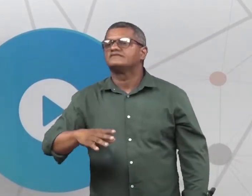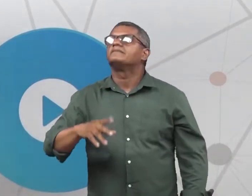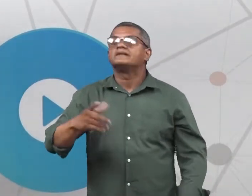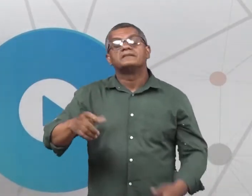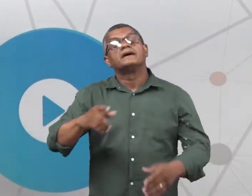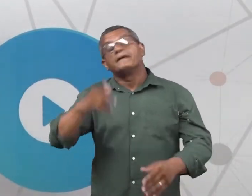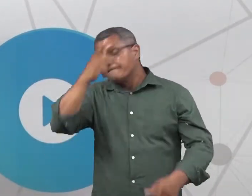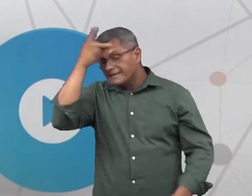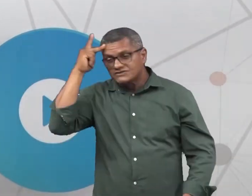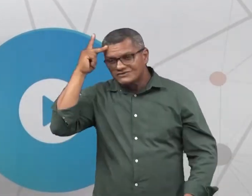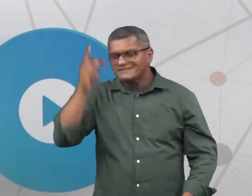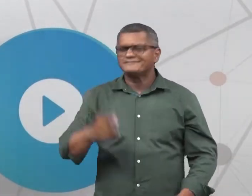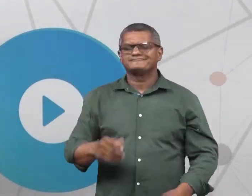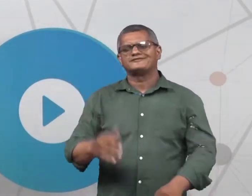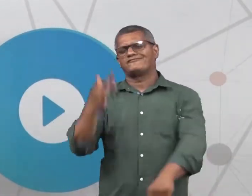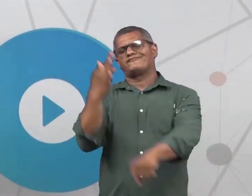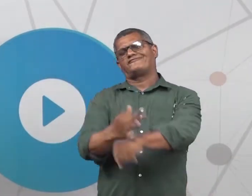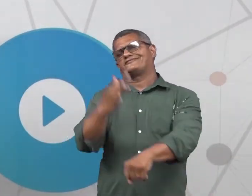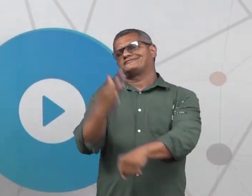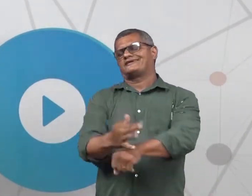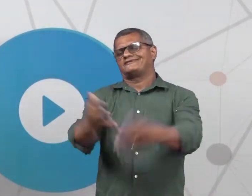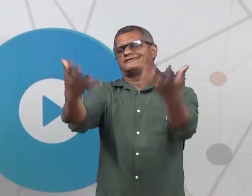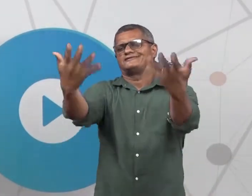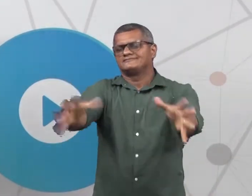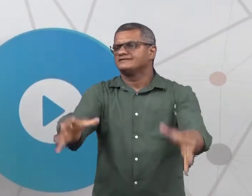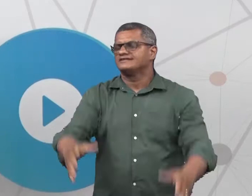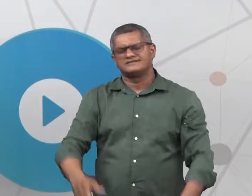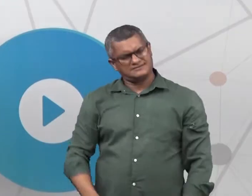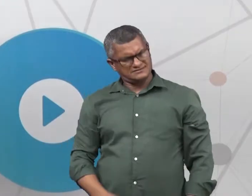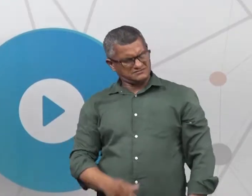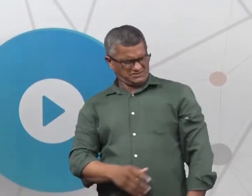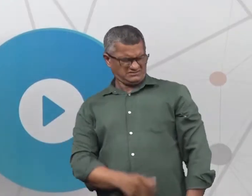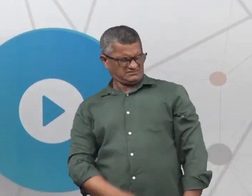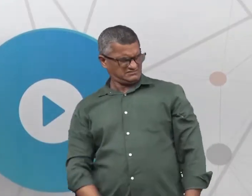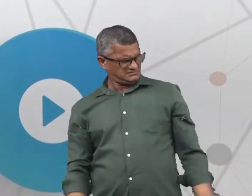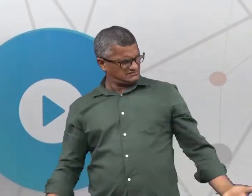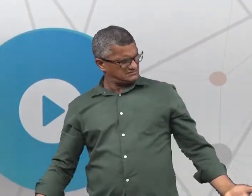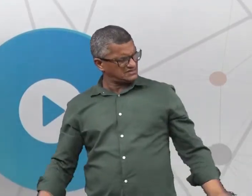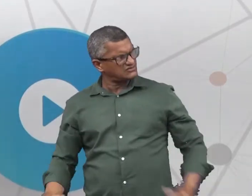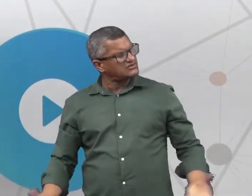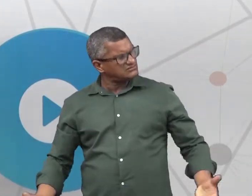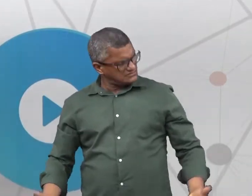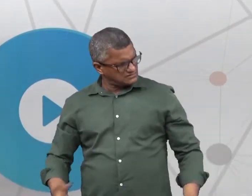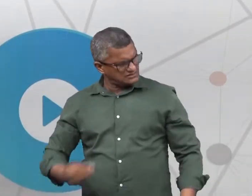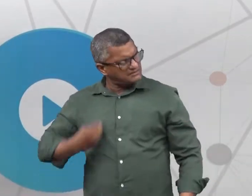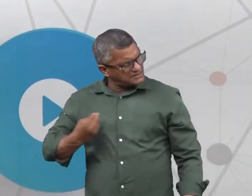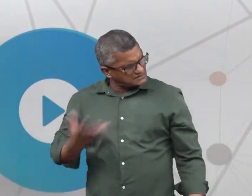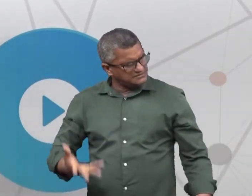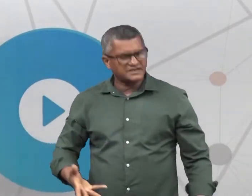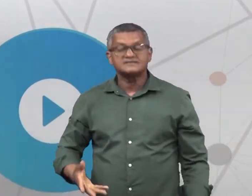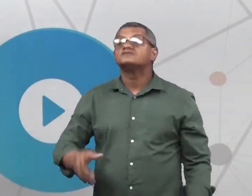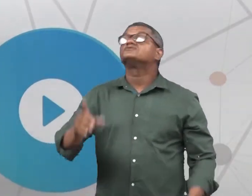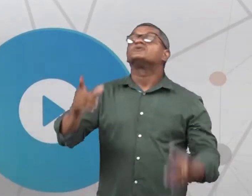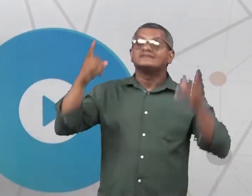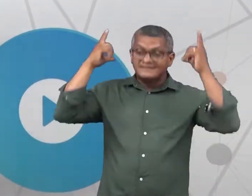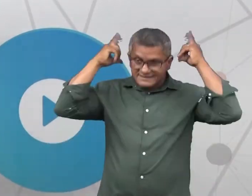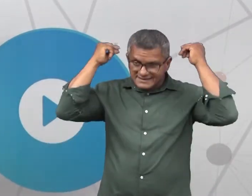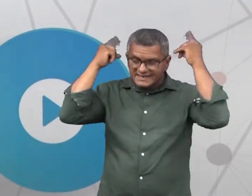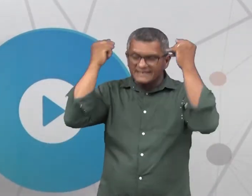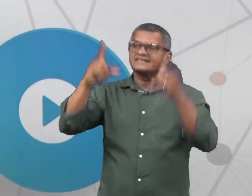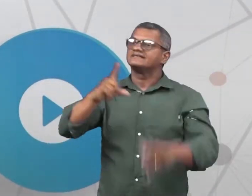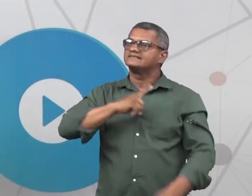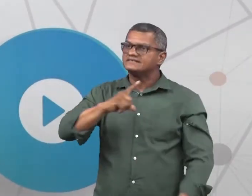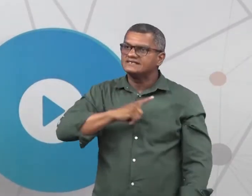bem visto pela sociedade grega. Mas não é só na Grécia que existiu essa democracia direta.